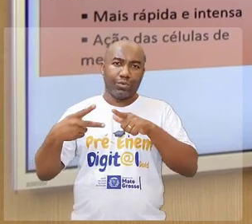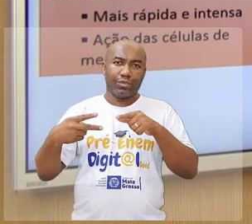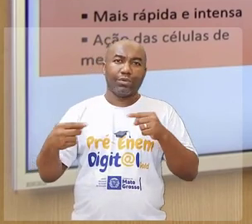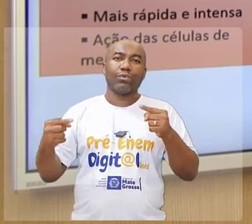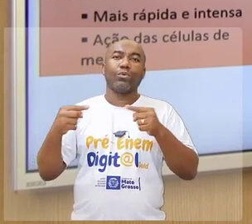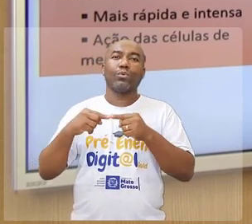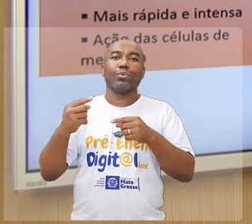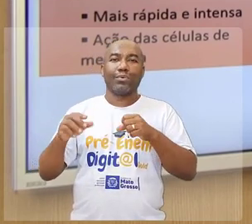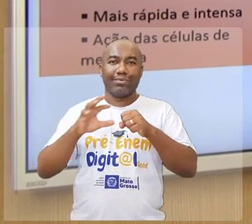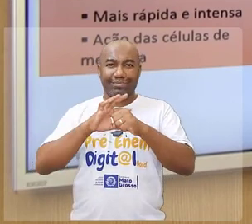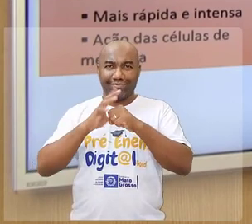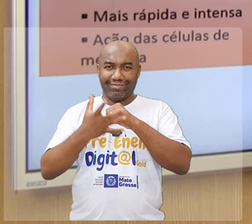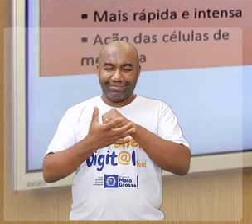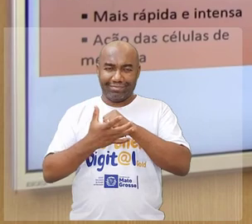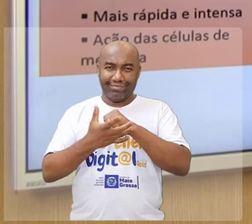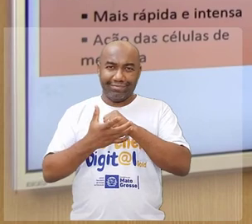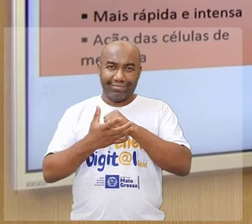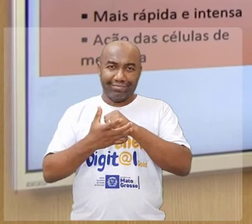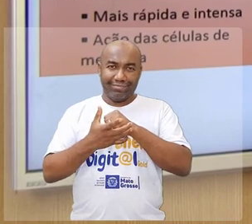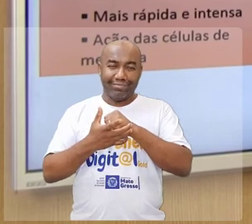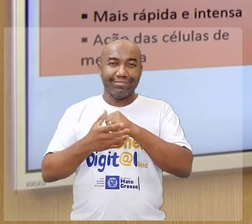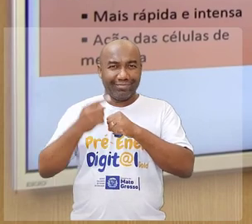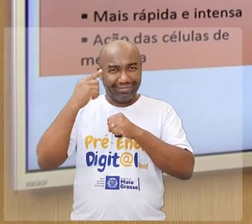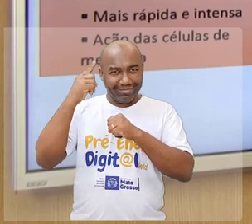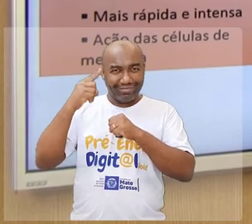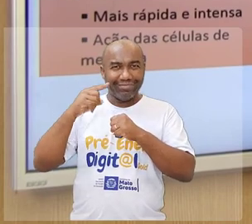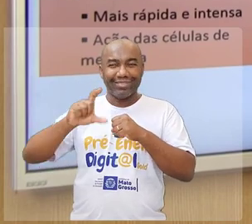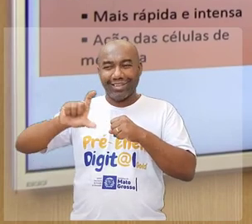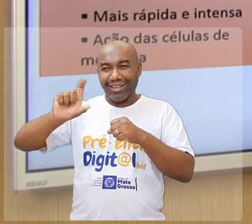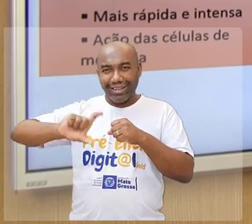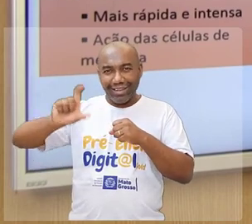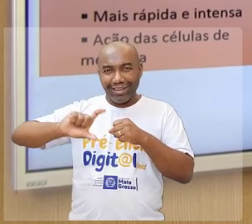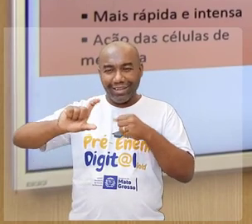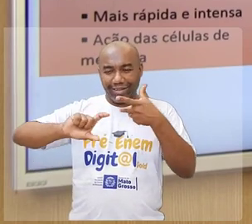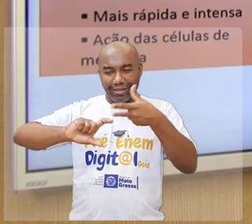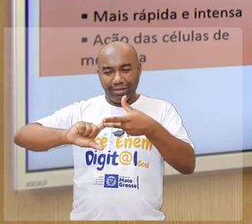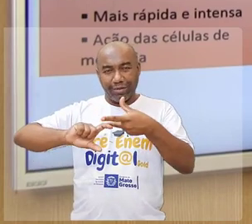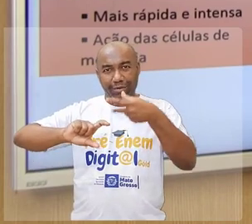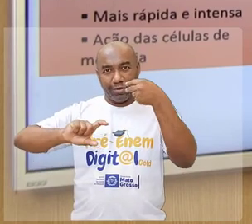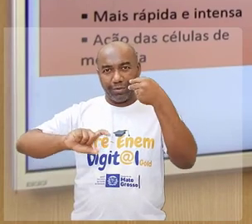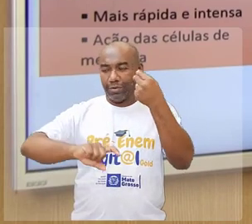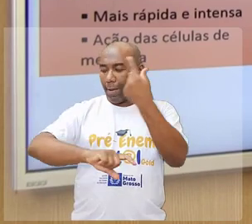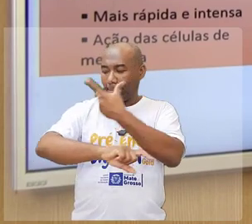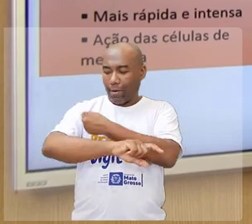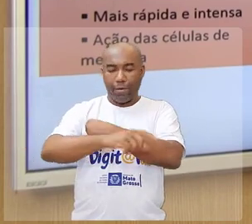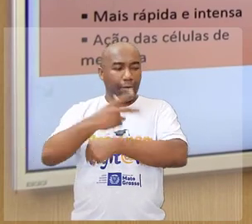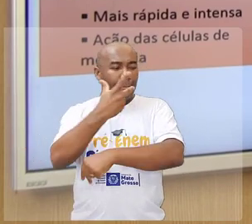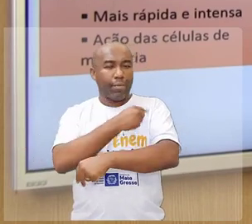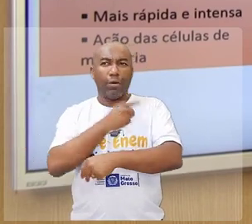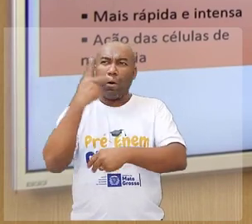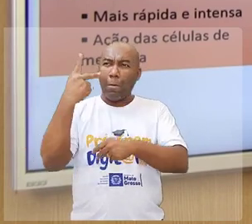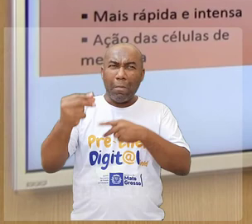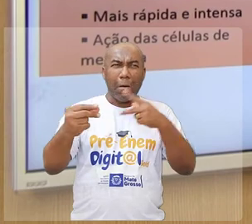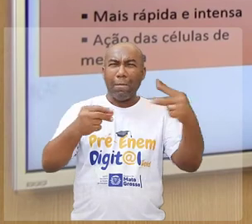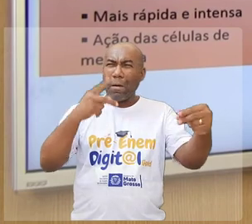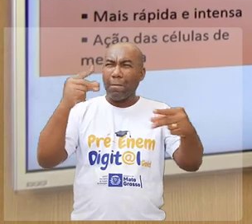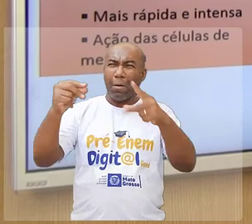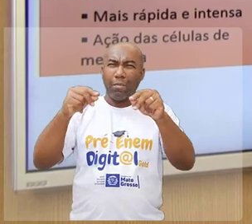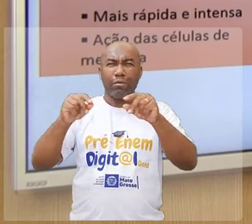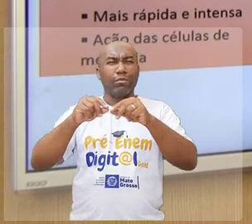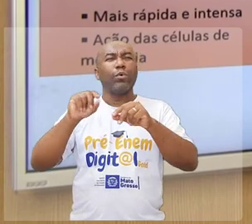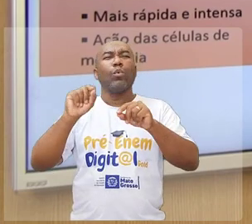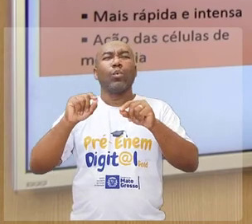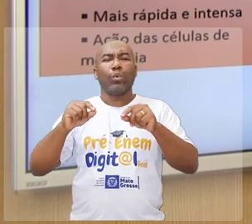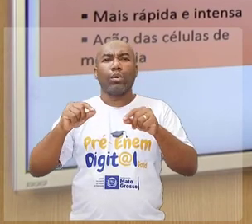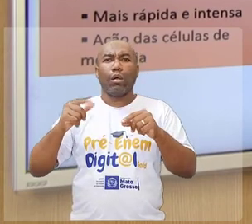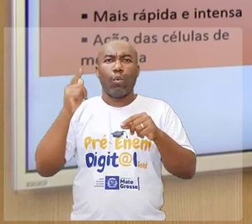exemplo, COVID-19. Quando todos nós estivermos vacinados quando todos nós estivermos também com